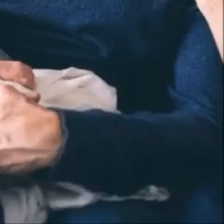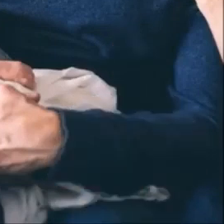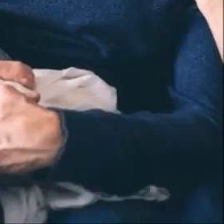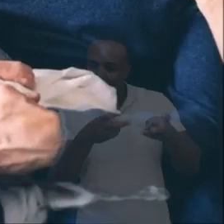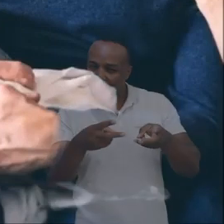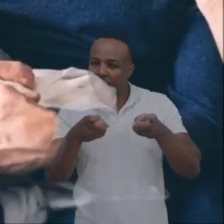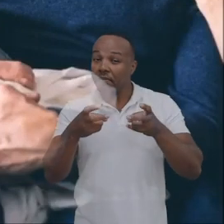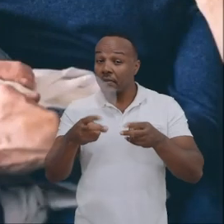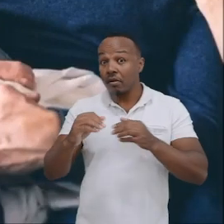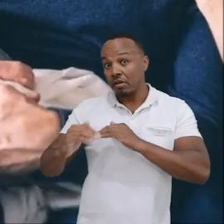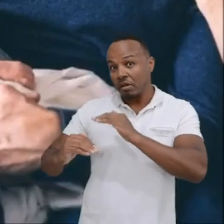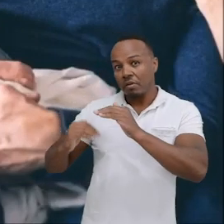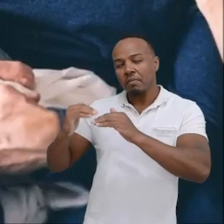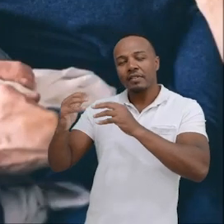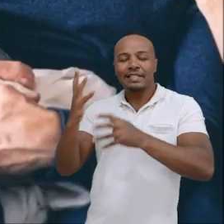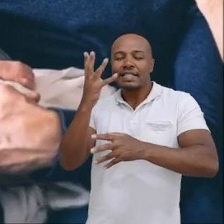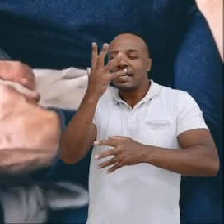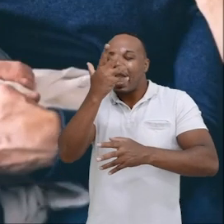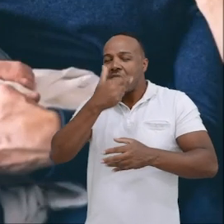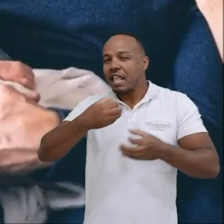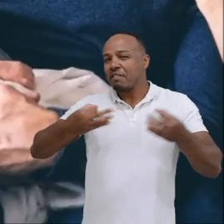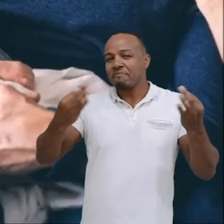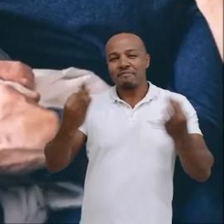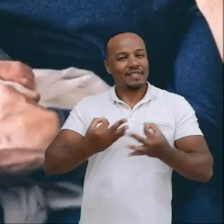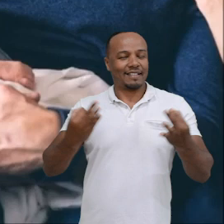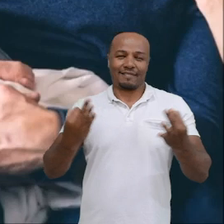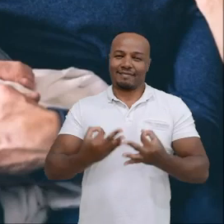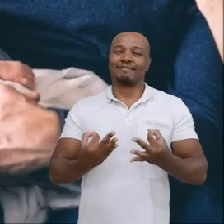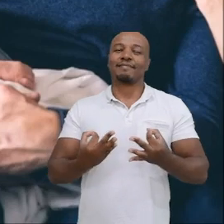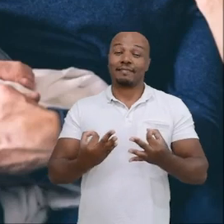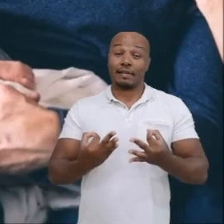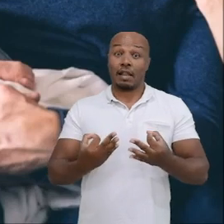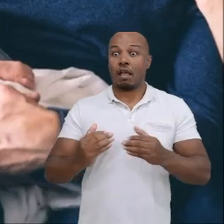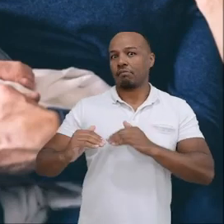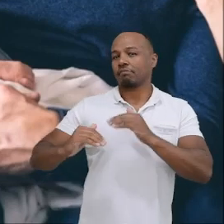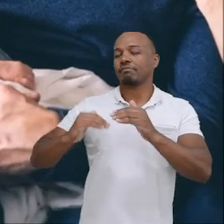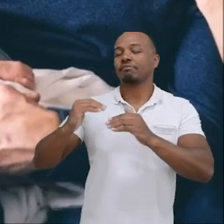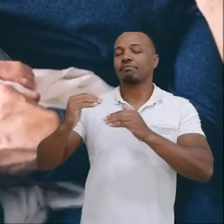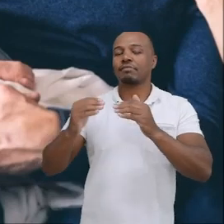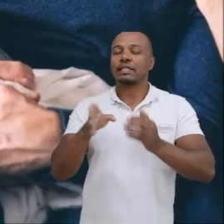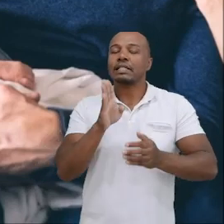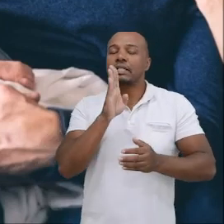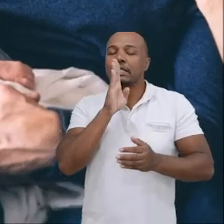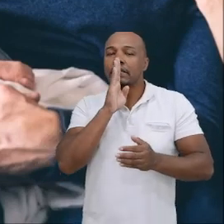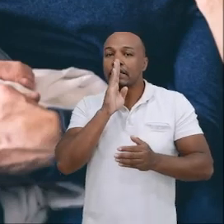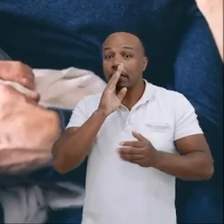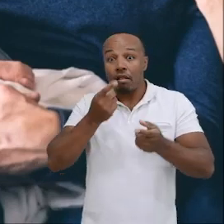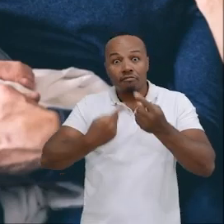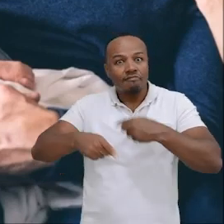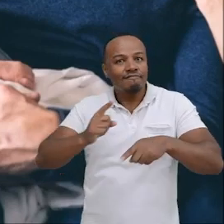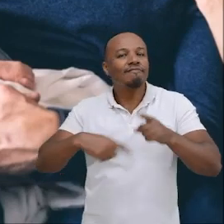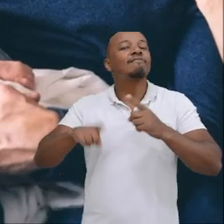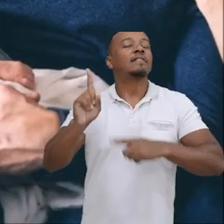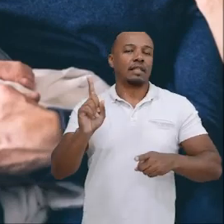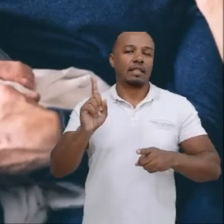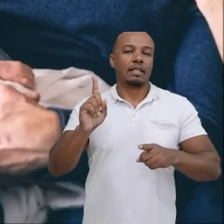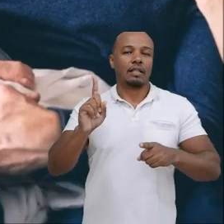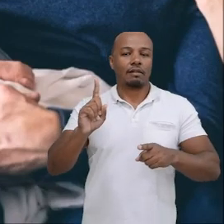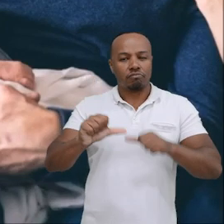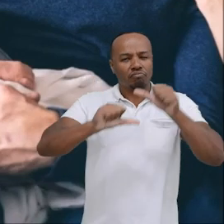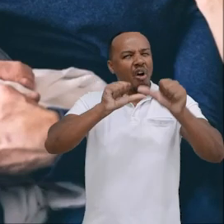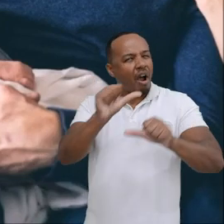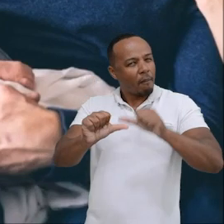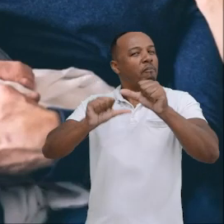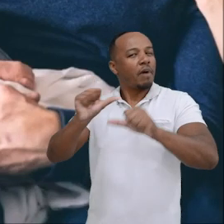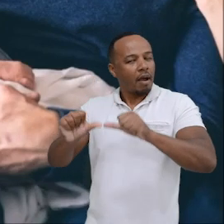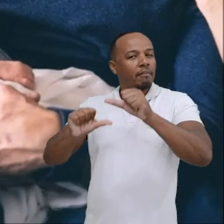Você deve ter percebido que esse processo é lindo e perfeito demais. É um processo silencioso, dinâmico e